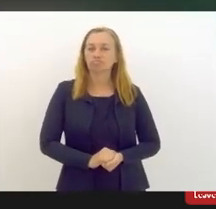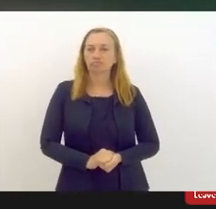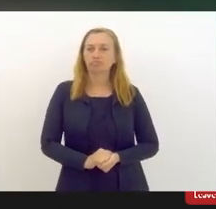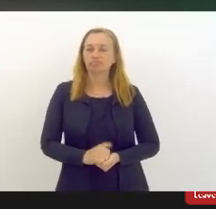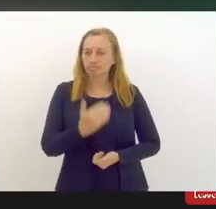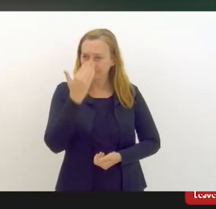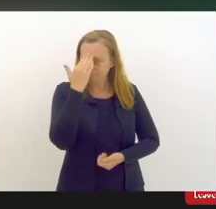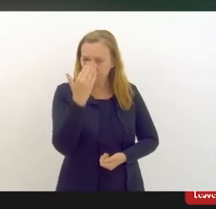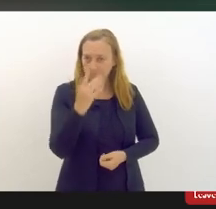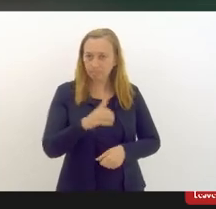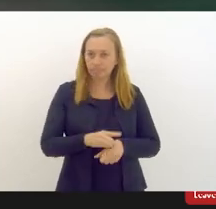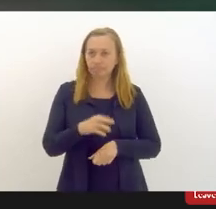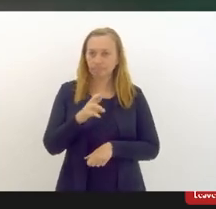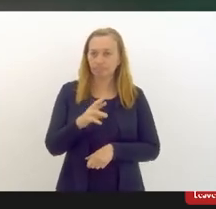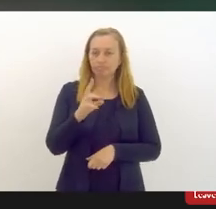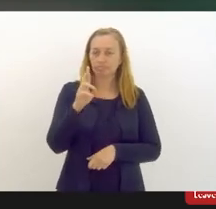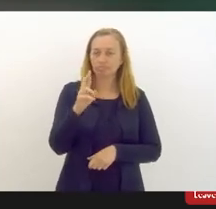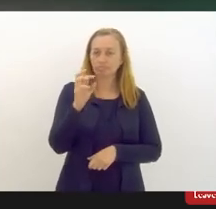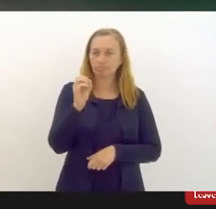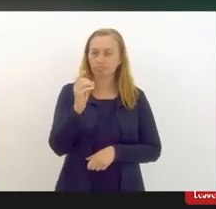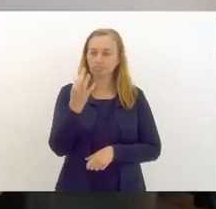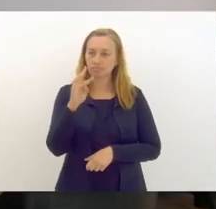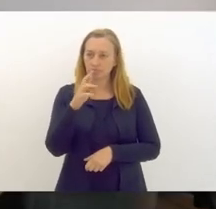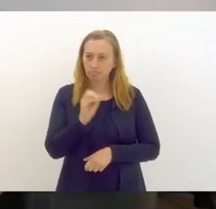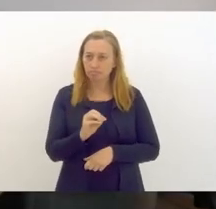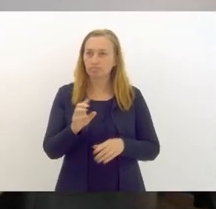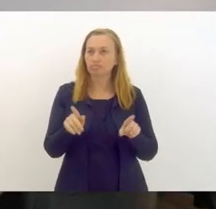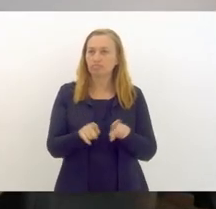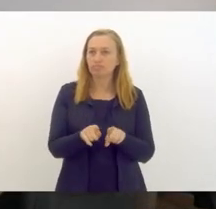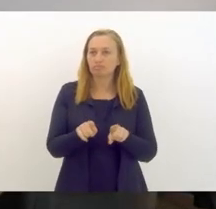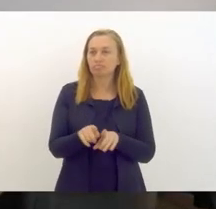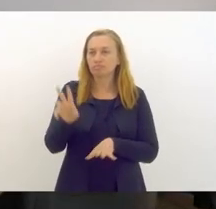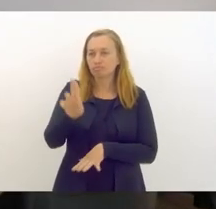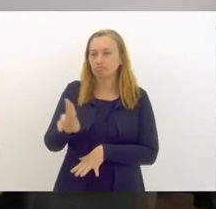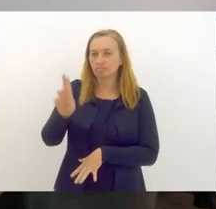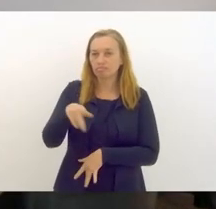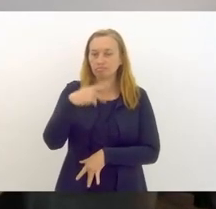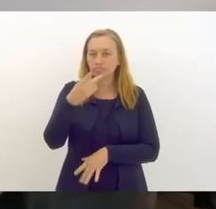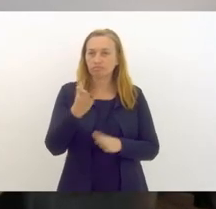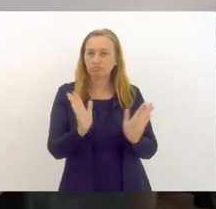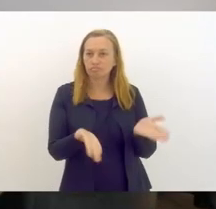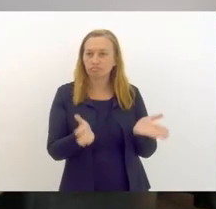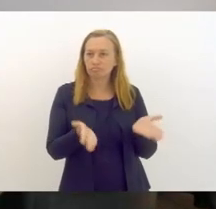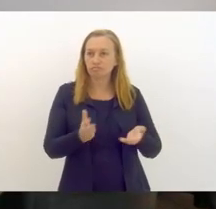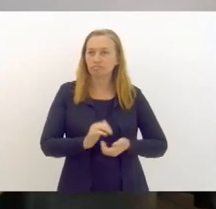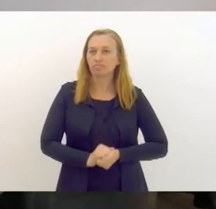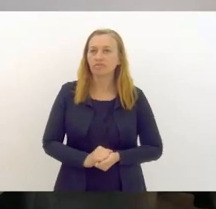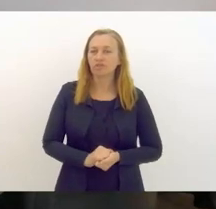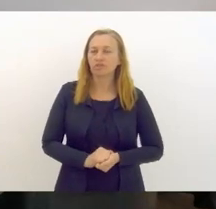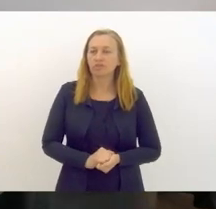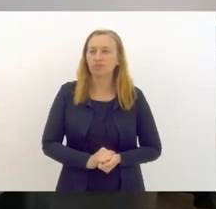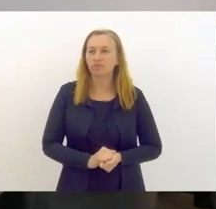Muito obrigado, doutor Rogério. E chamo, então, para fazer uso da palavra agora,